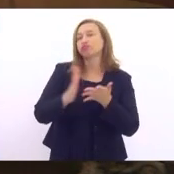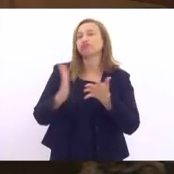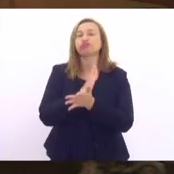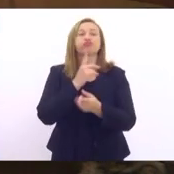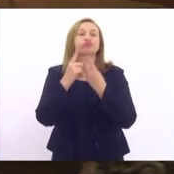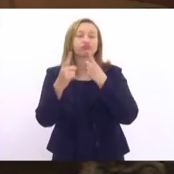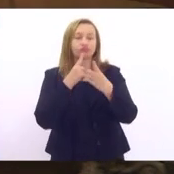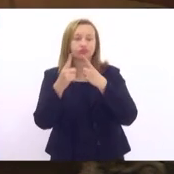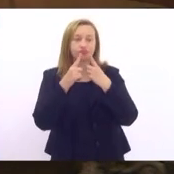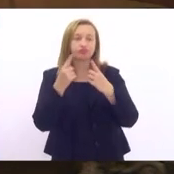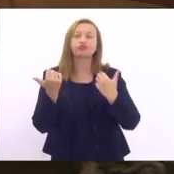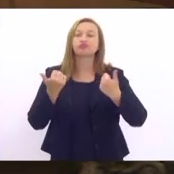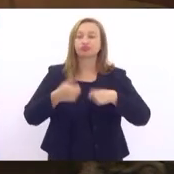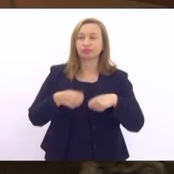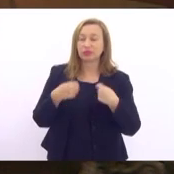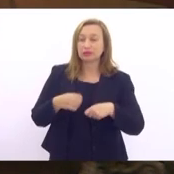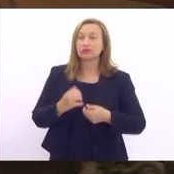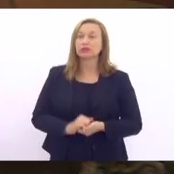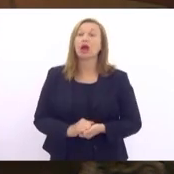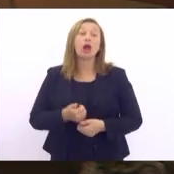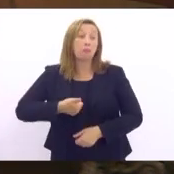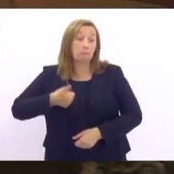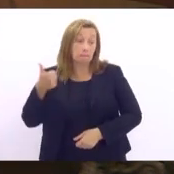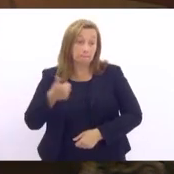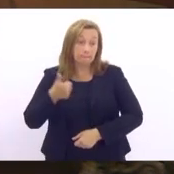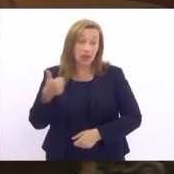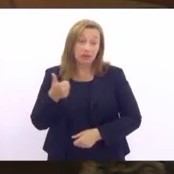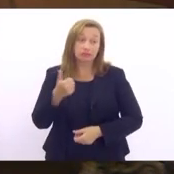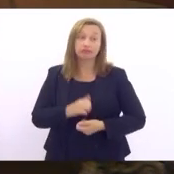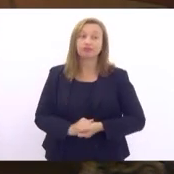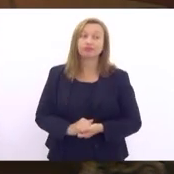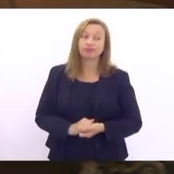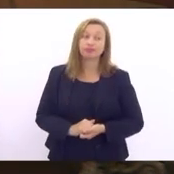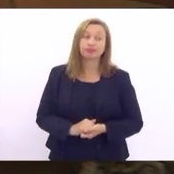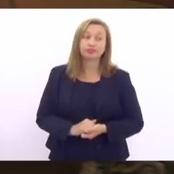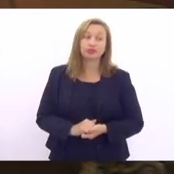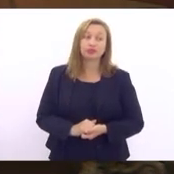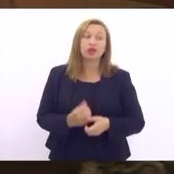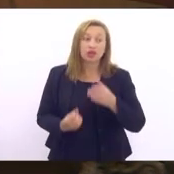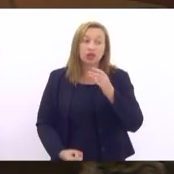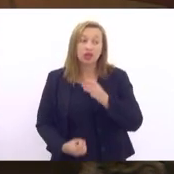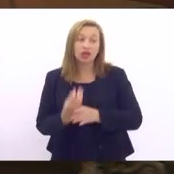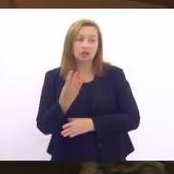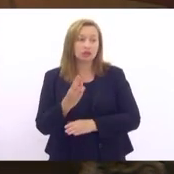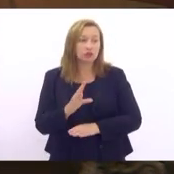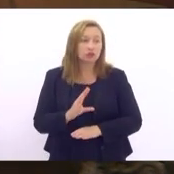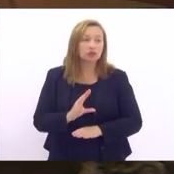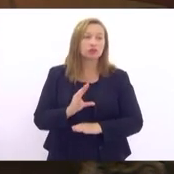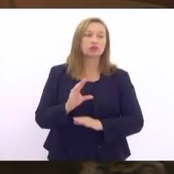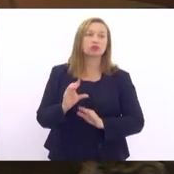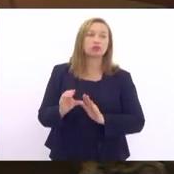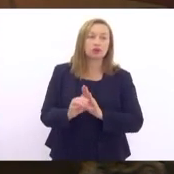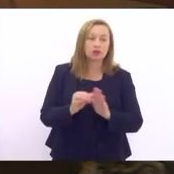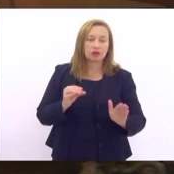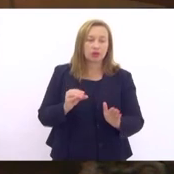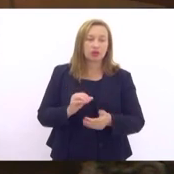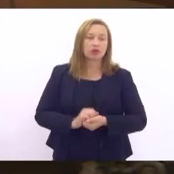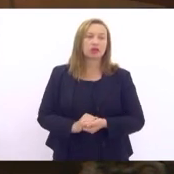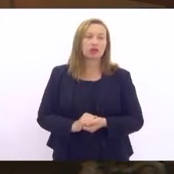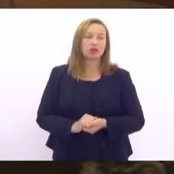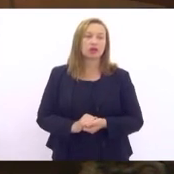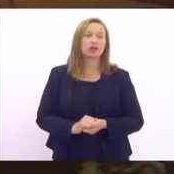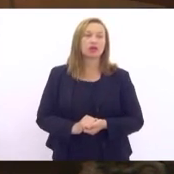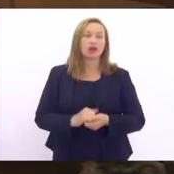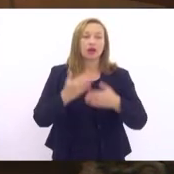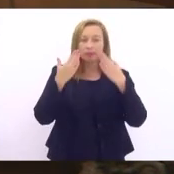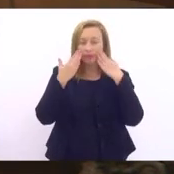Em primeiro lugar, a gente fez uma emenda, porque o programa apresenta um recorte de renda até